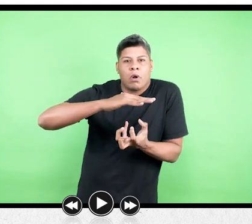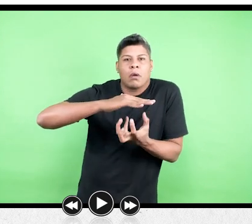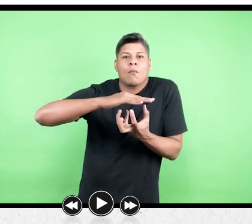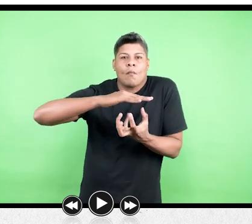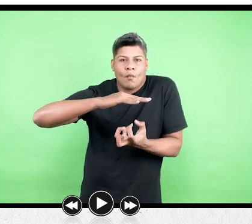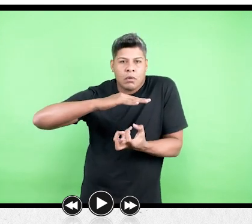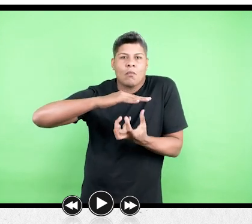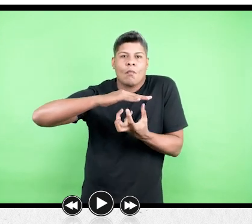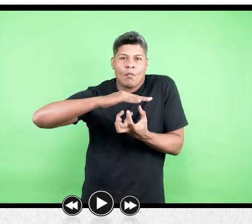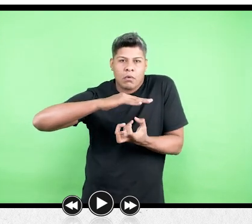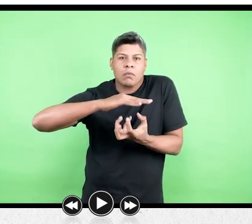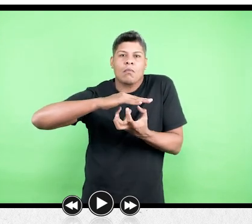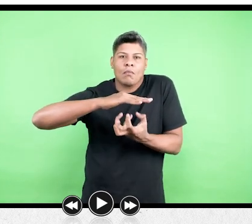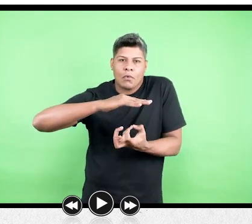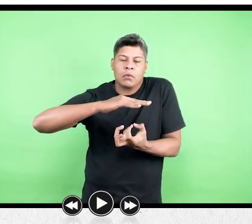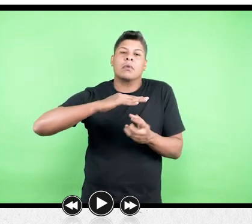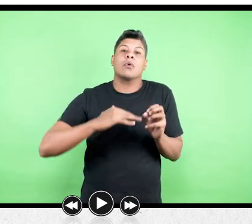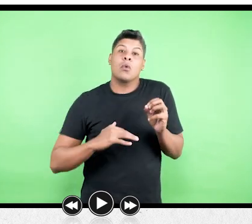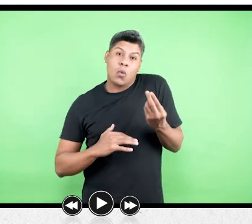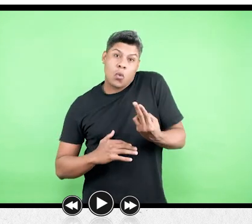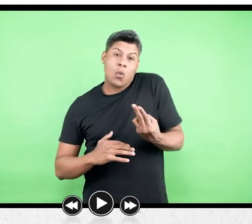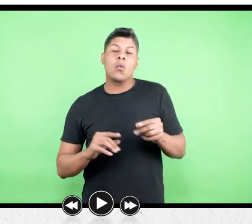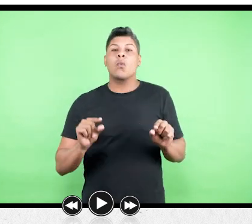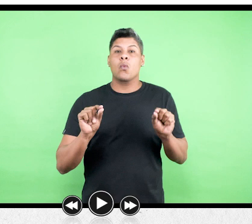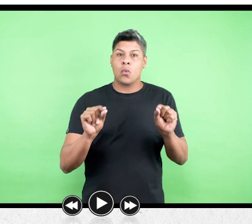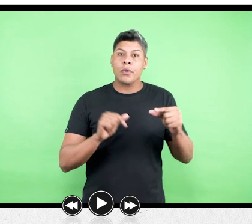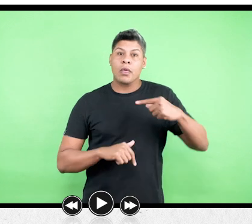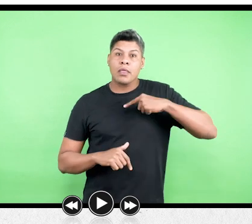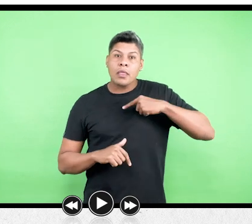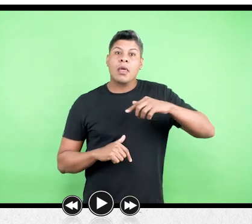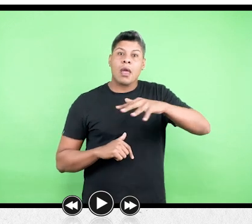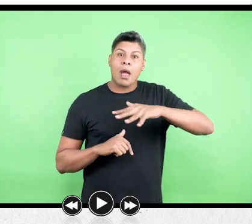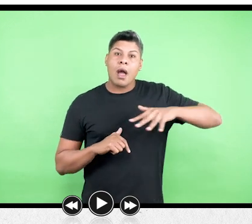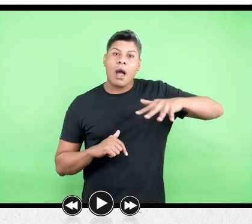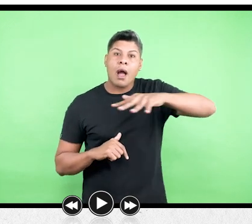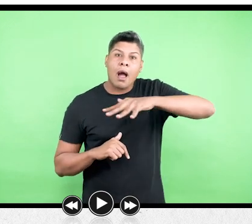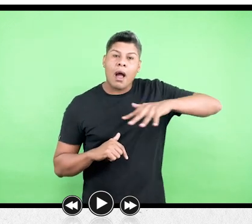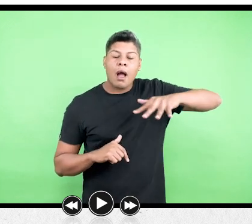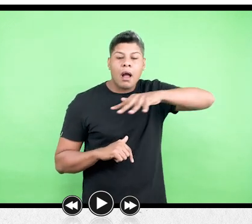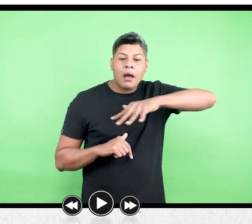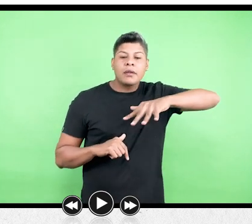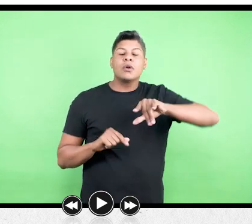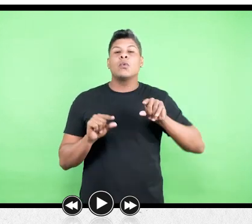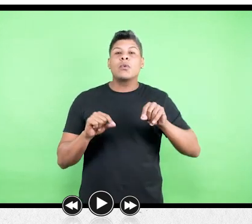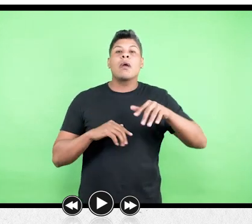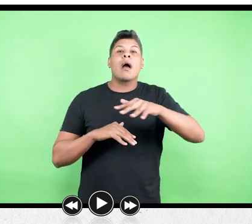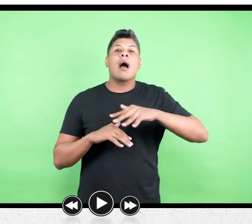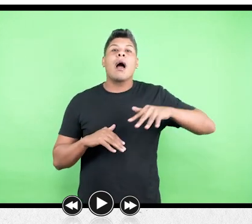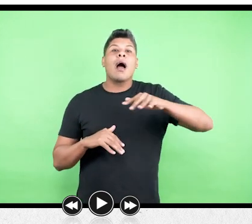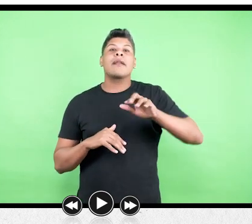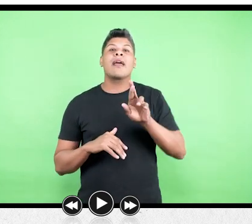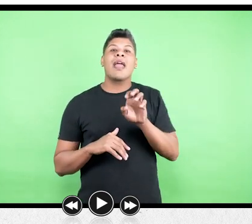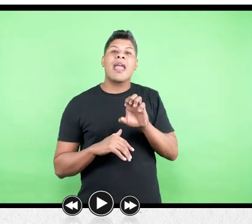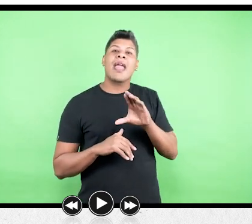o aquífero, ou nós temos, no caso das áreas úmidas de recarga, ou nós temos também áreas úmidas de